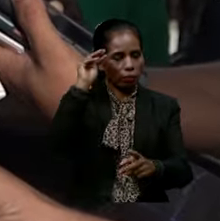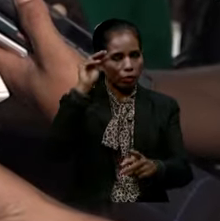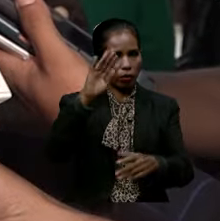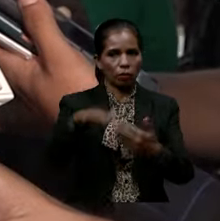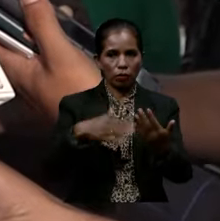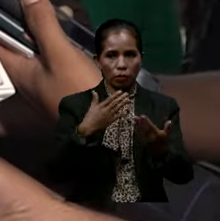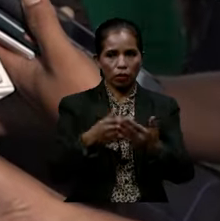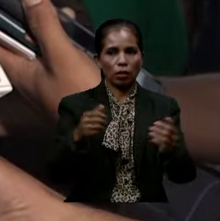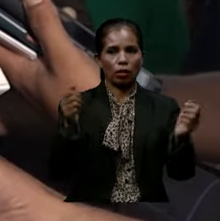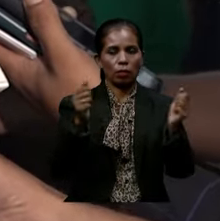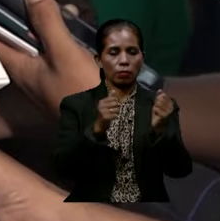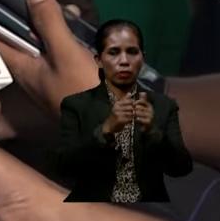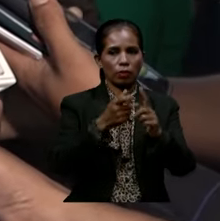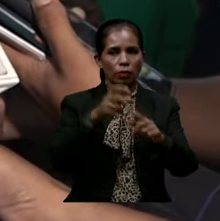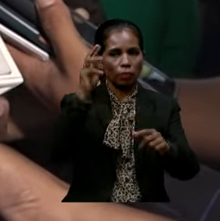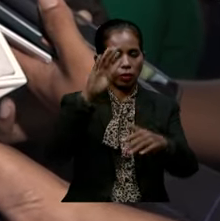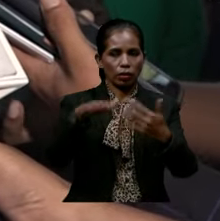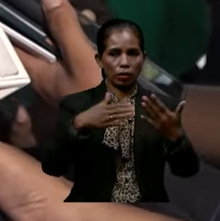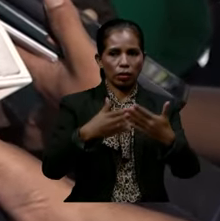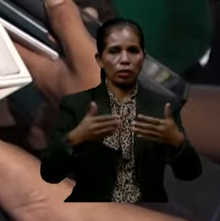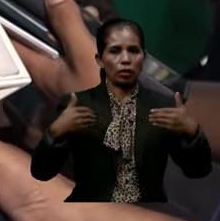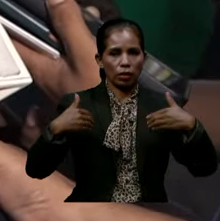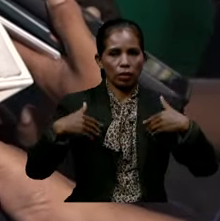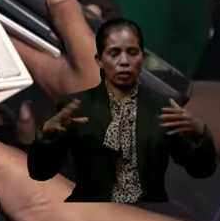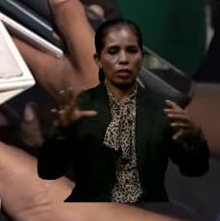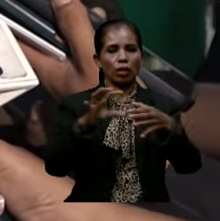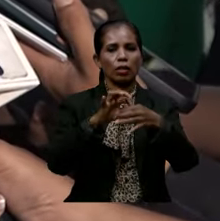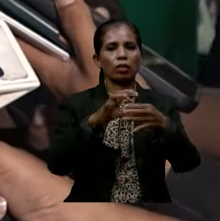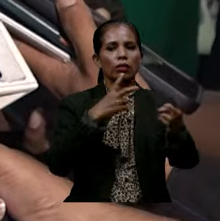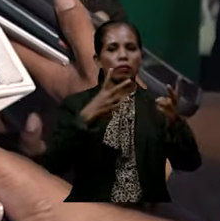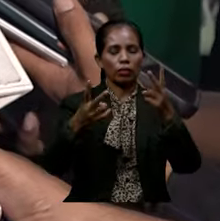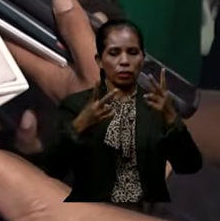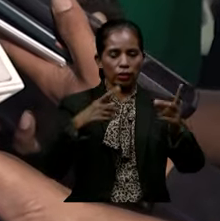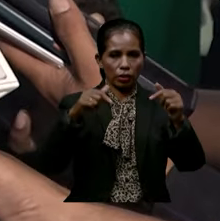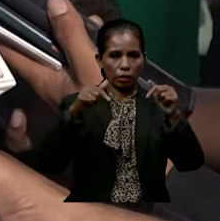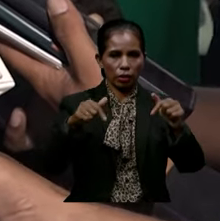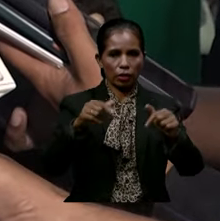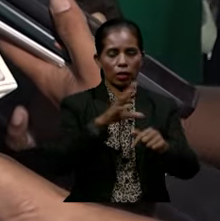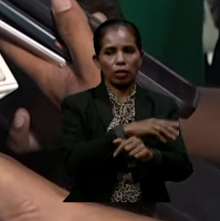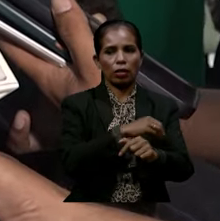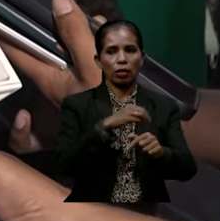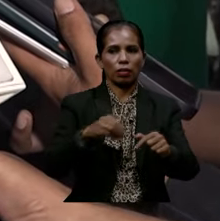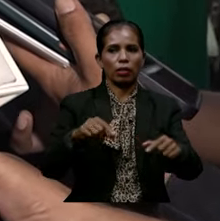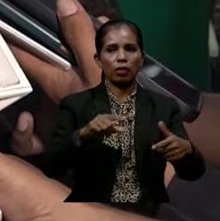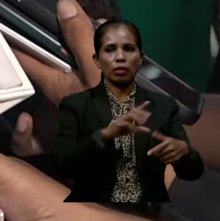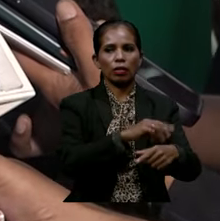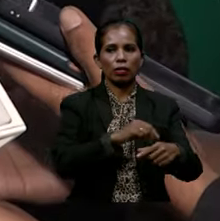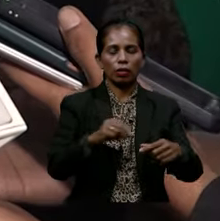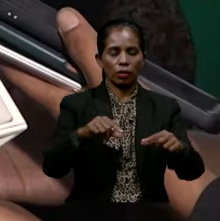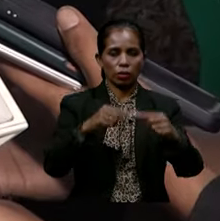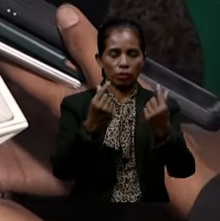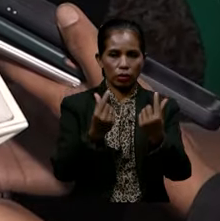Nebema Interministerial e a ligação da visita a Irané, Liu-Liu, forma comissão